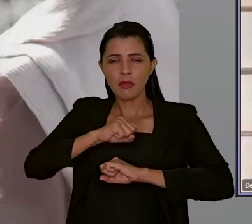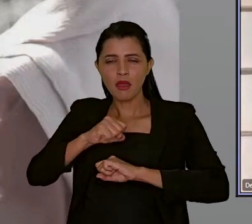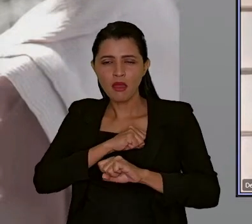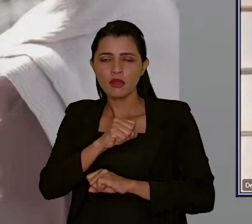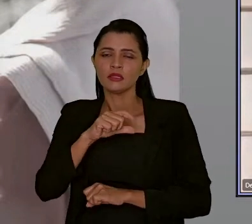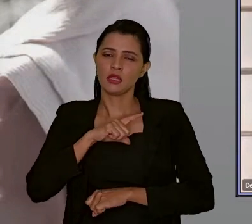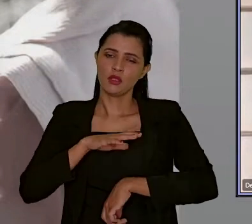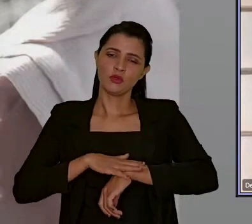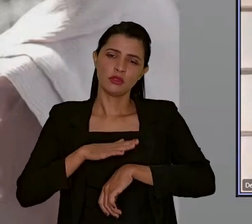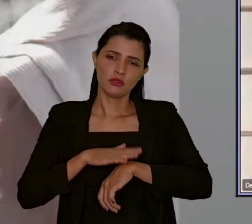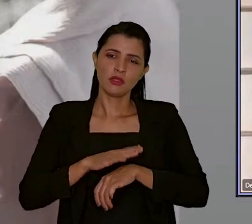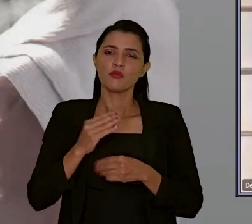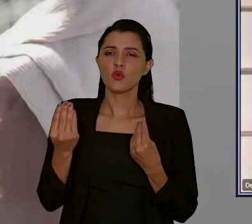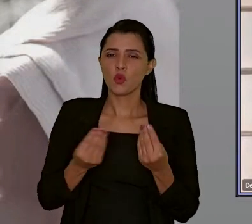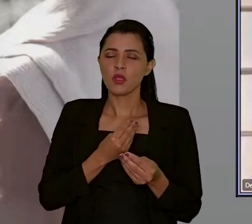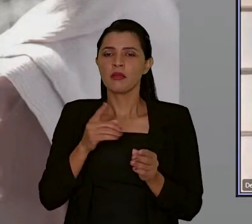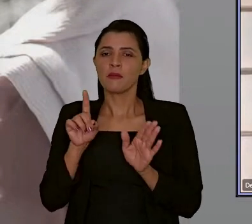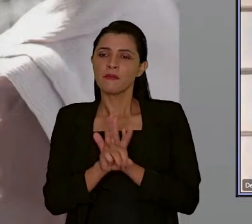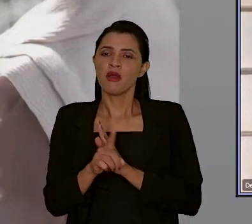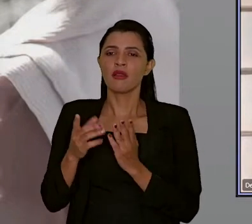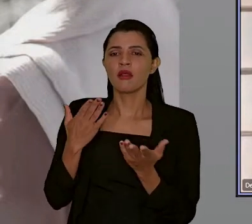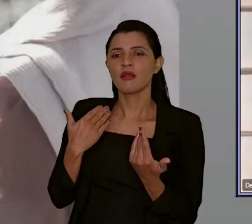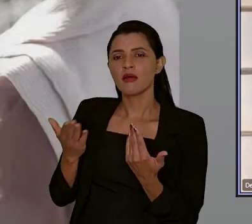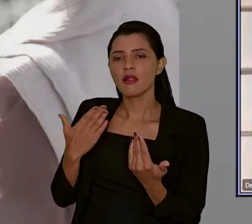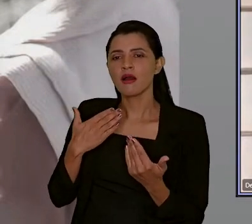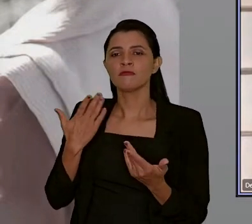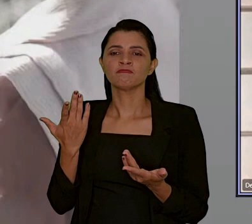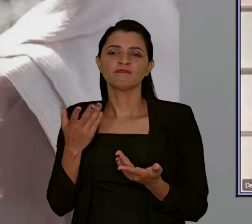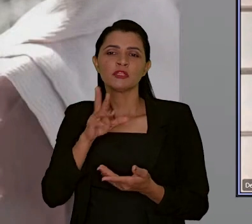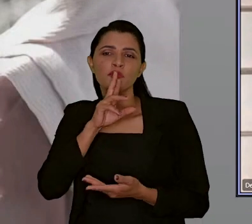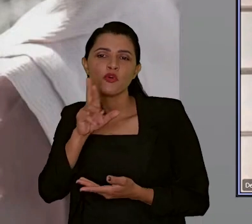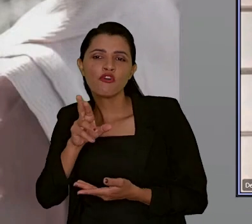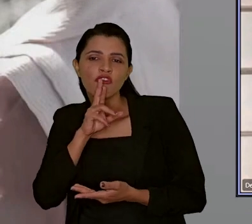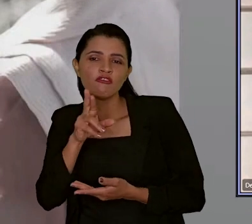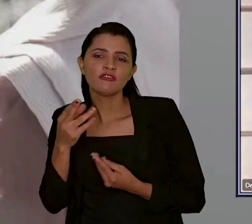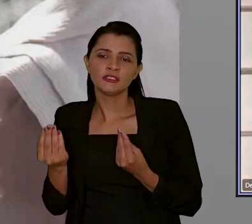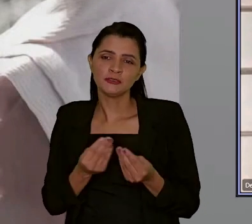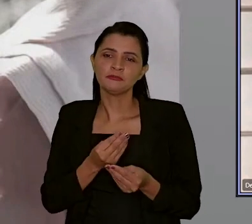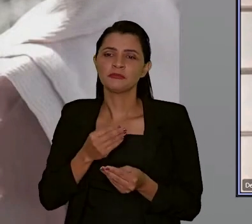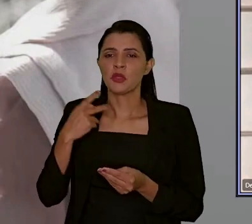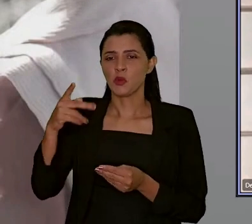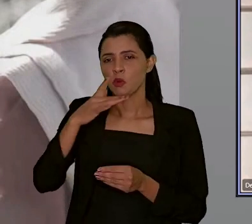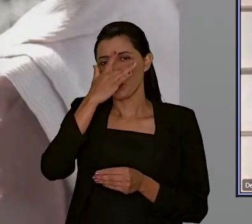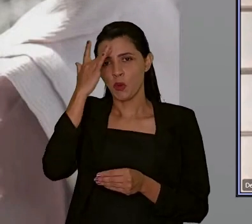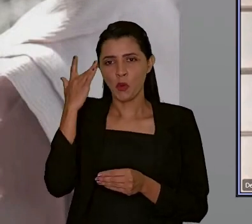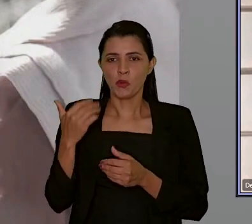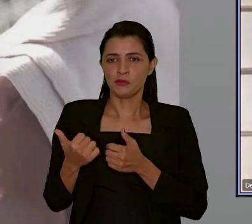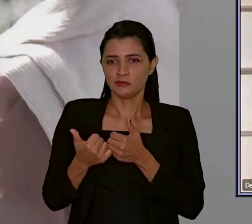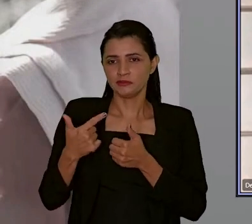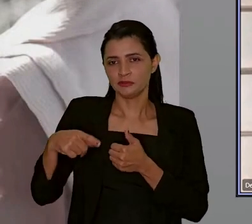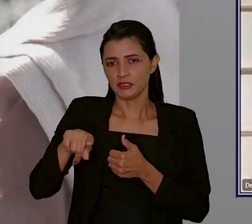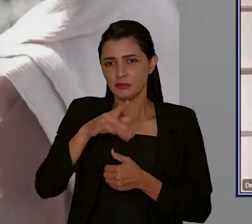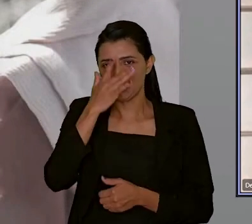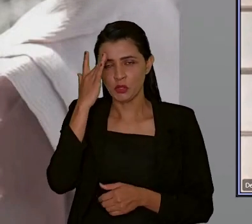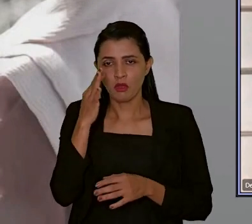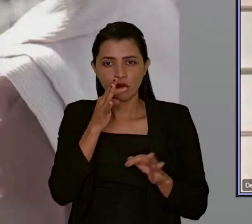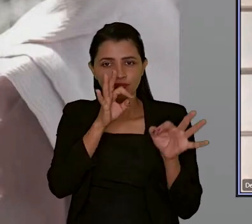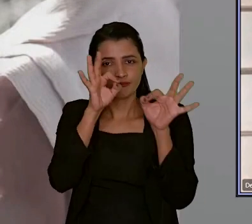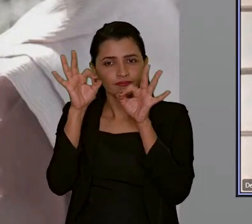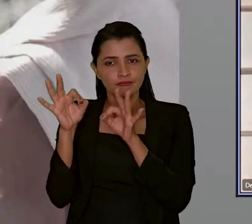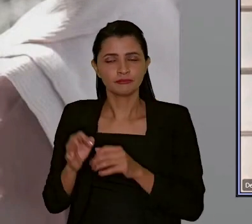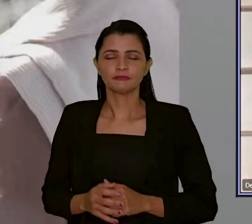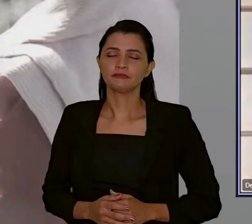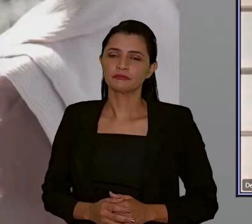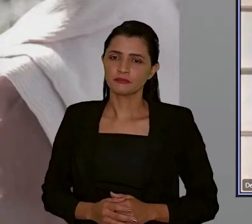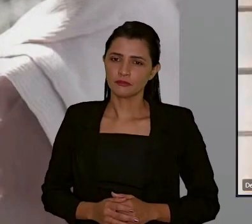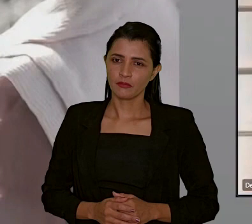algum tempo para esse diálogo com a seleta assistência.